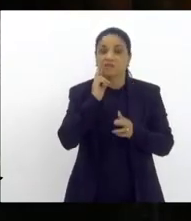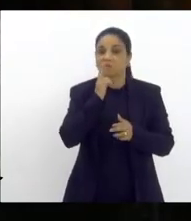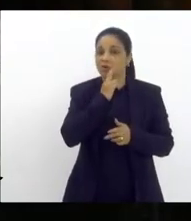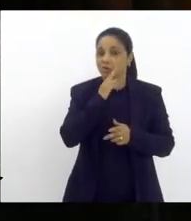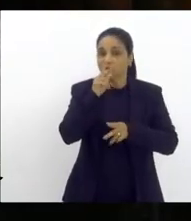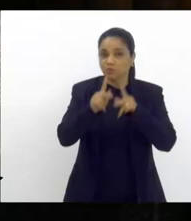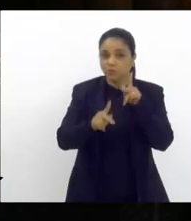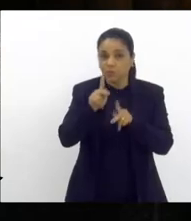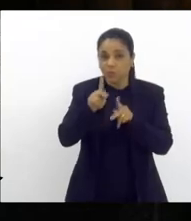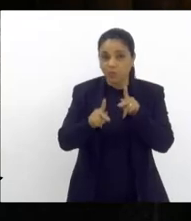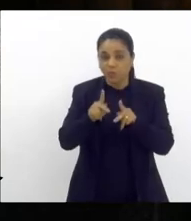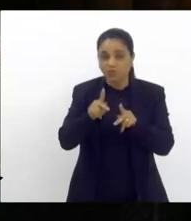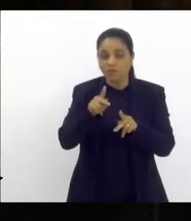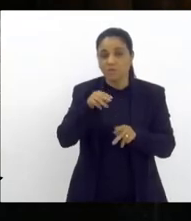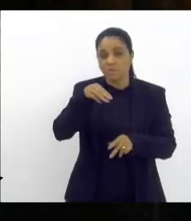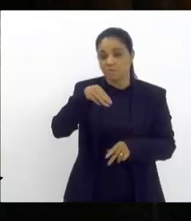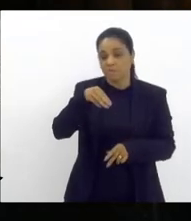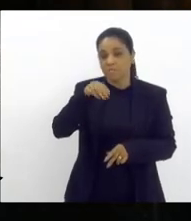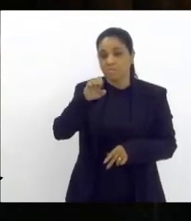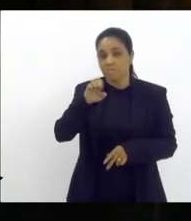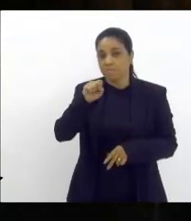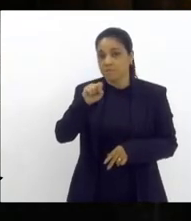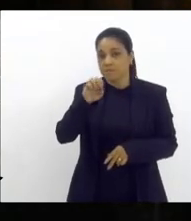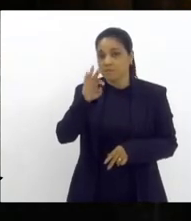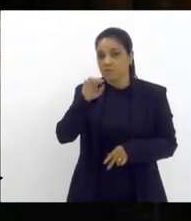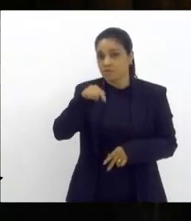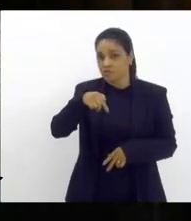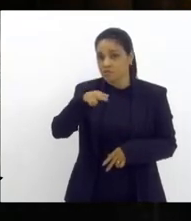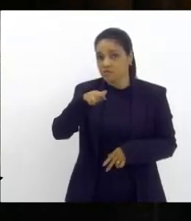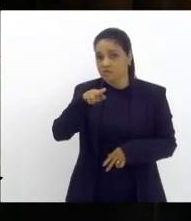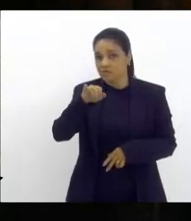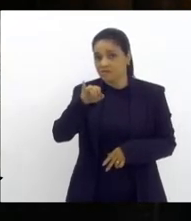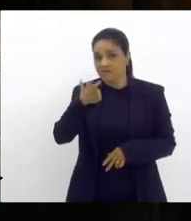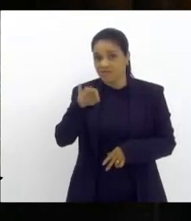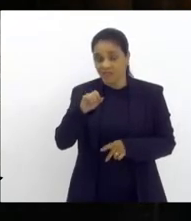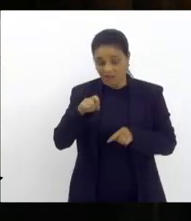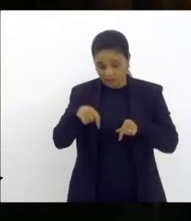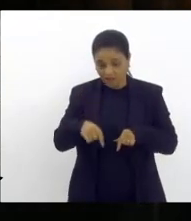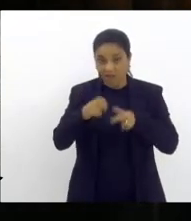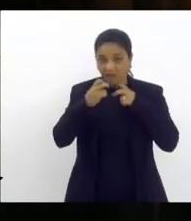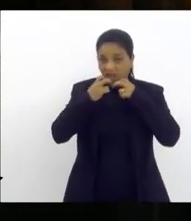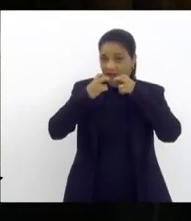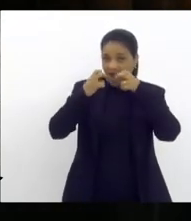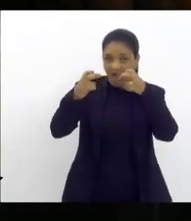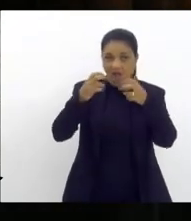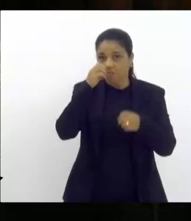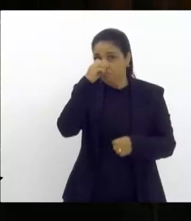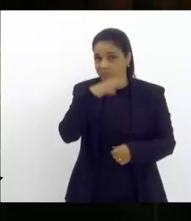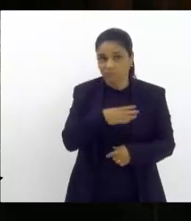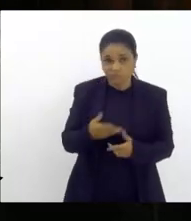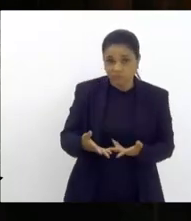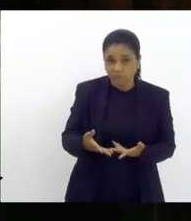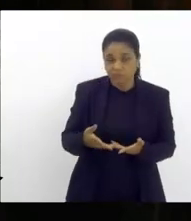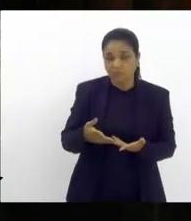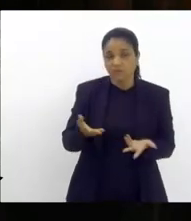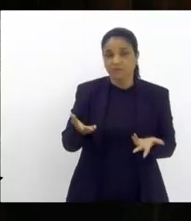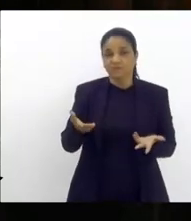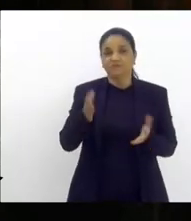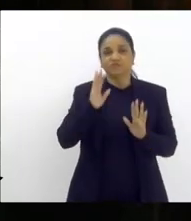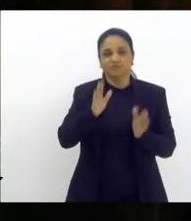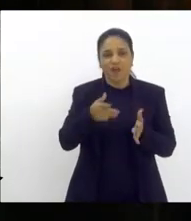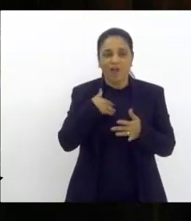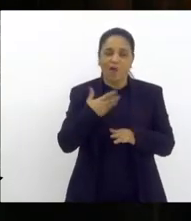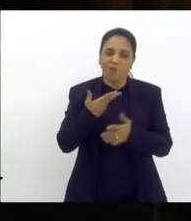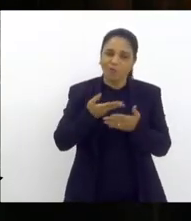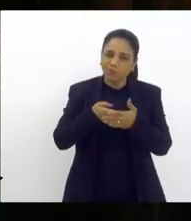em Mesquita e Houve aqui uma gritaria um absurdo daquela forma que a gente já